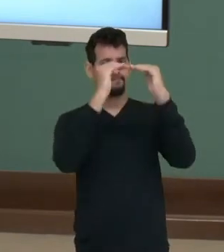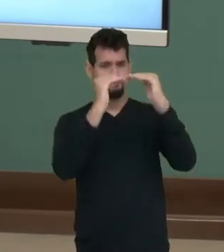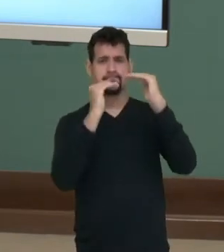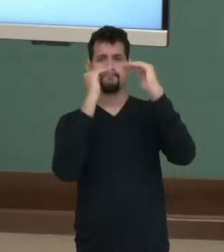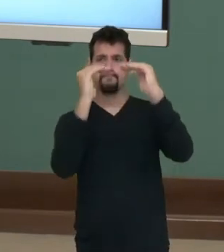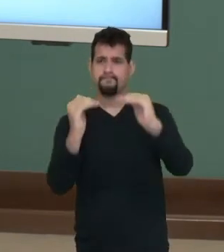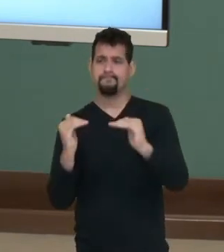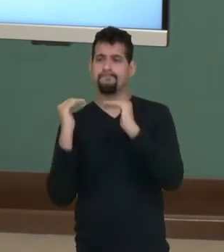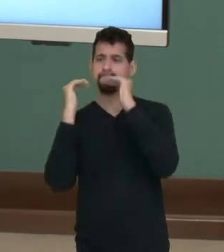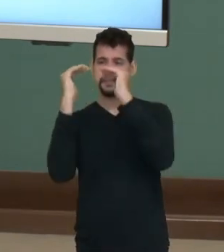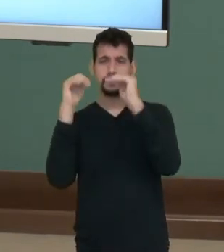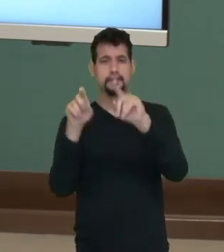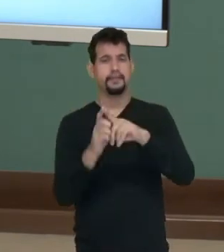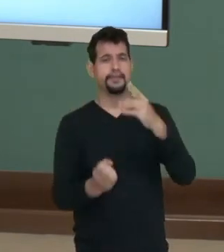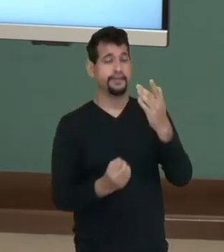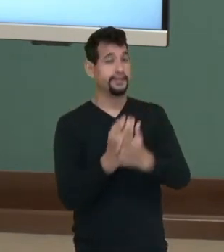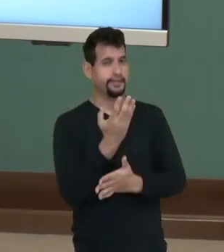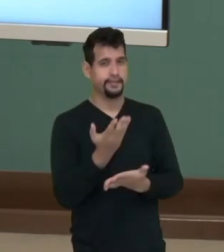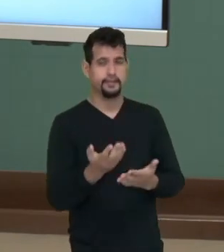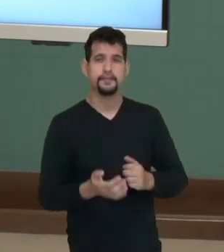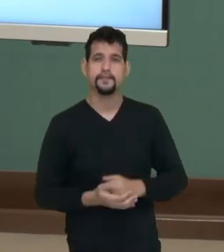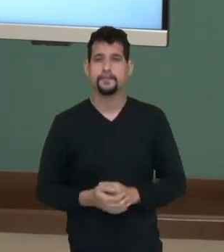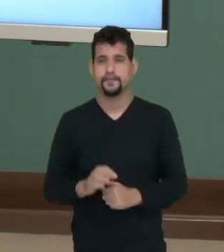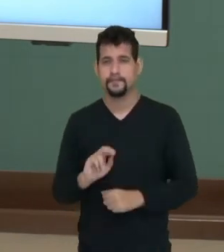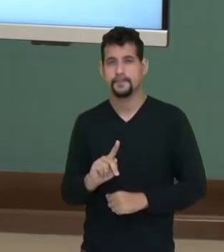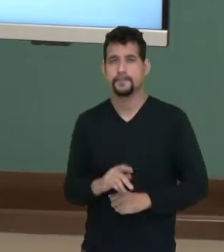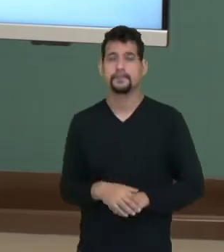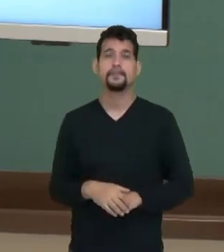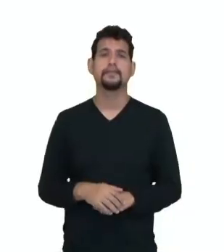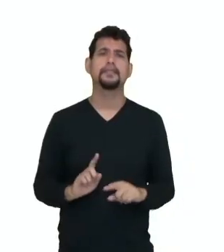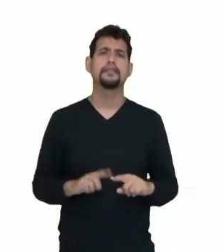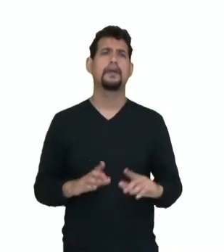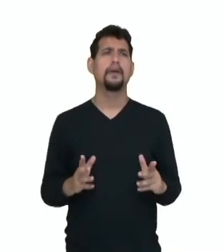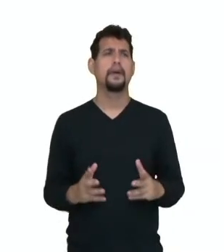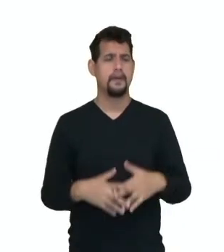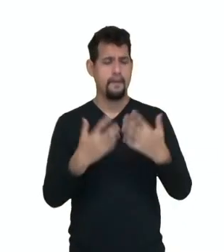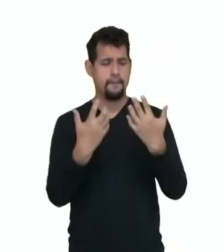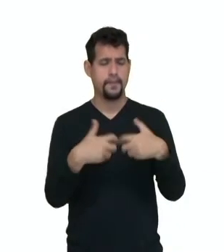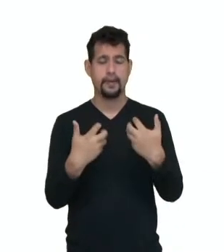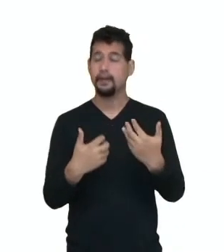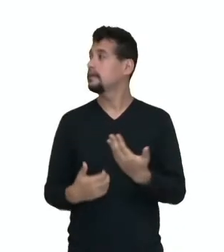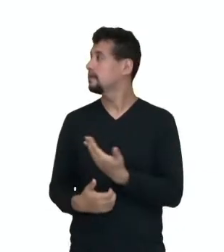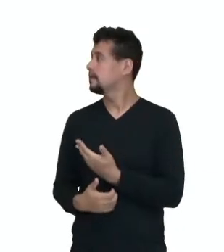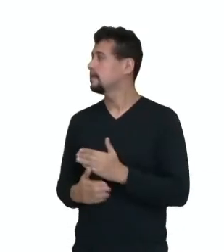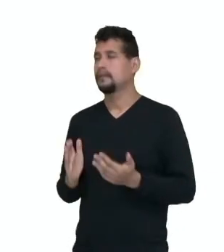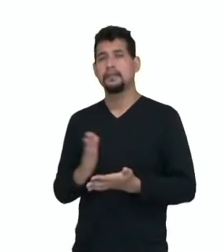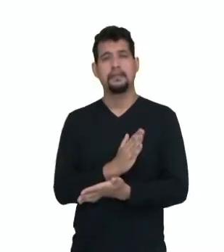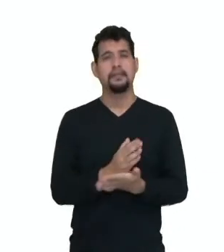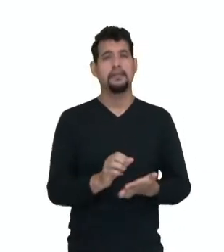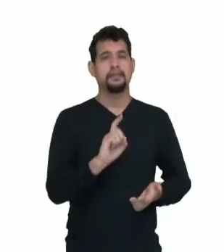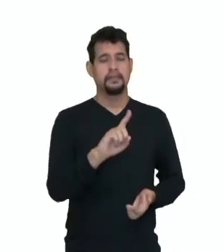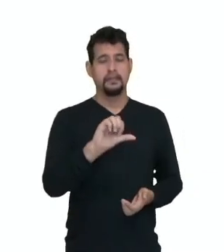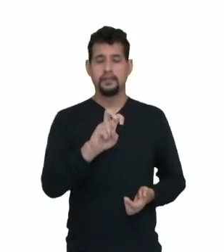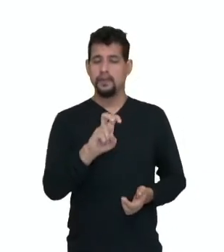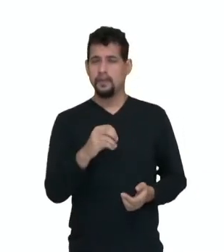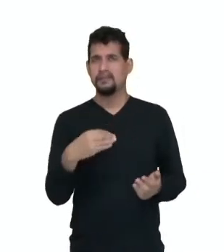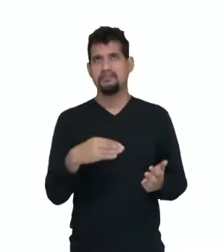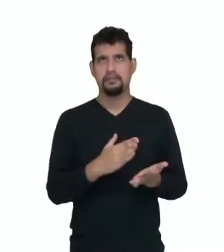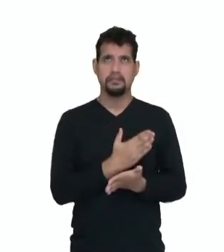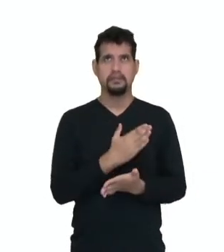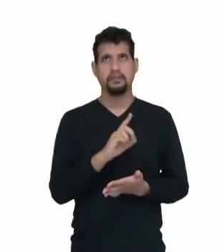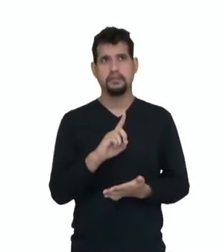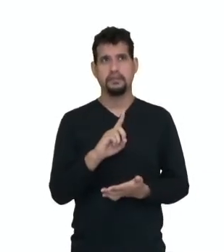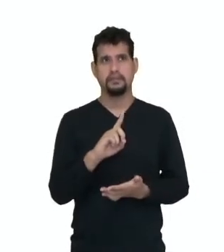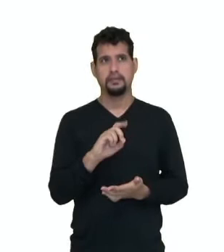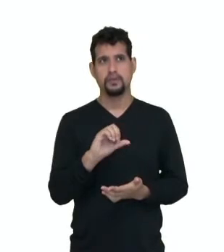saltou muito, né? na produção. Muito bem. E a mecanização também, olha aqui, ó, entre as décadas de 50 e 80, a